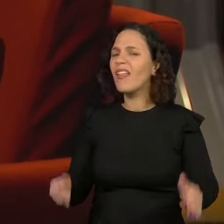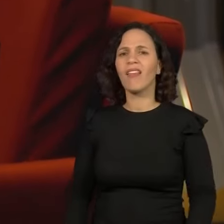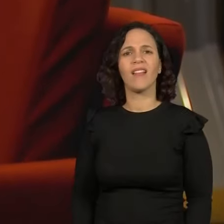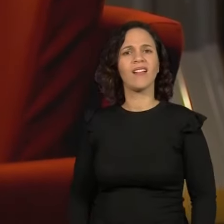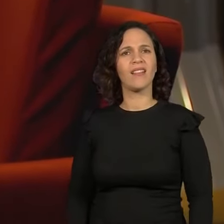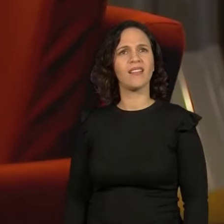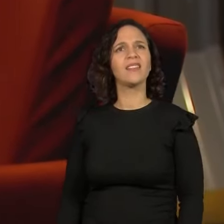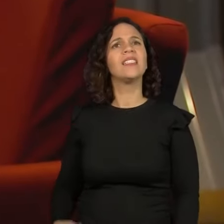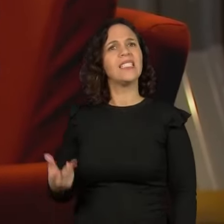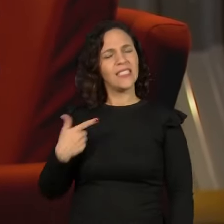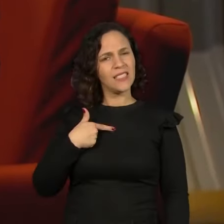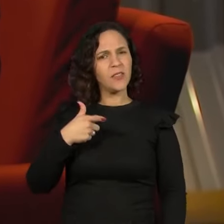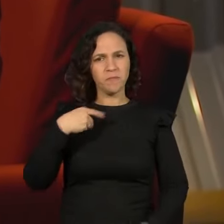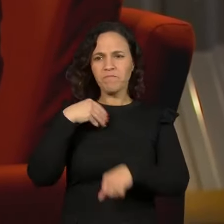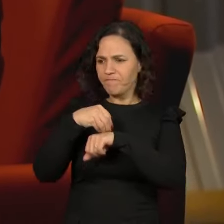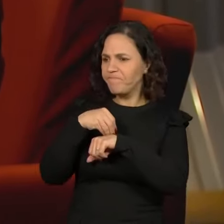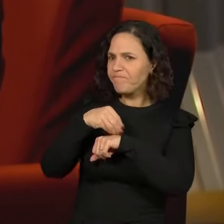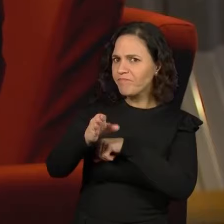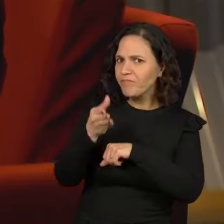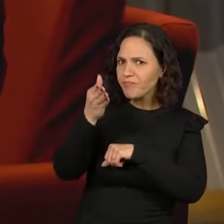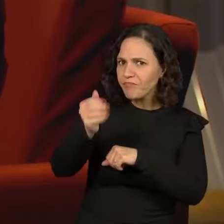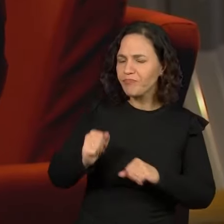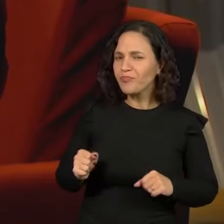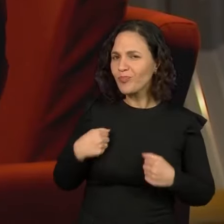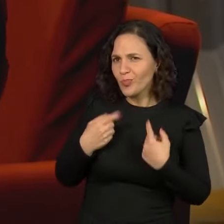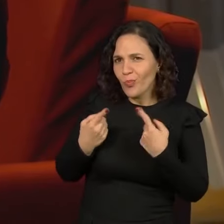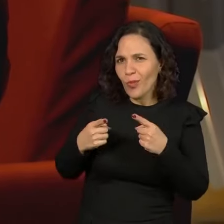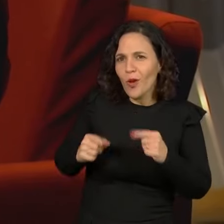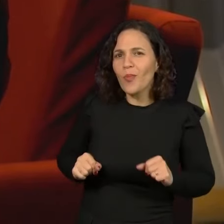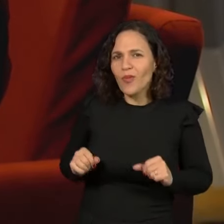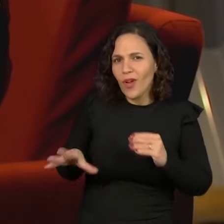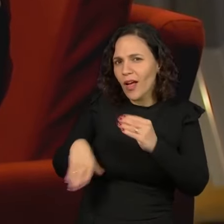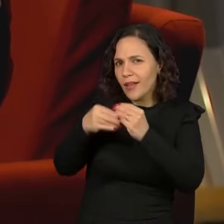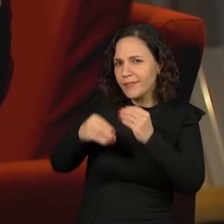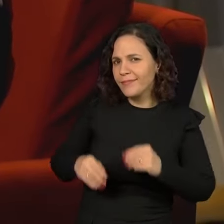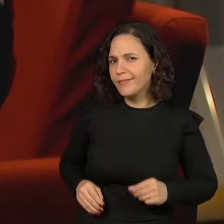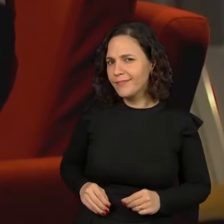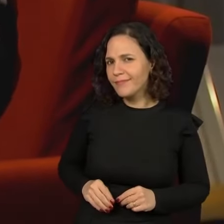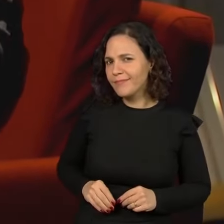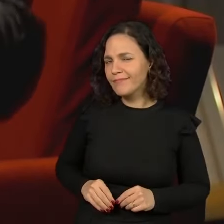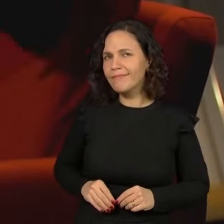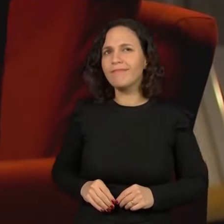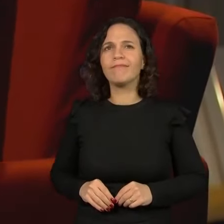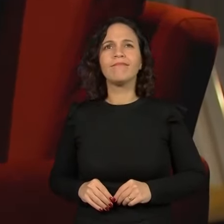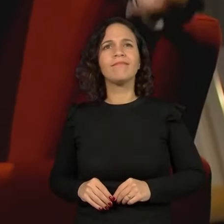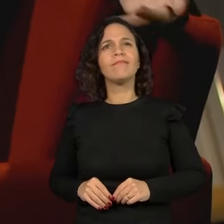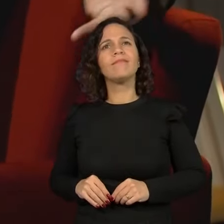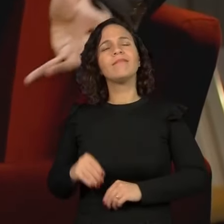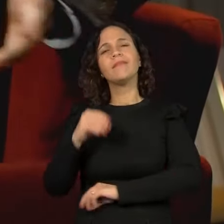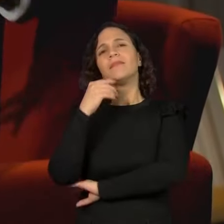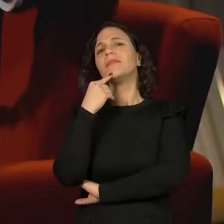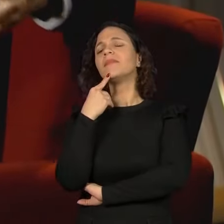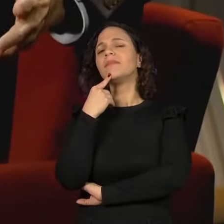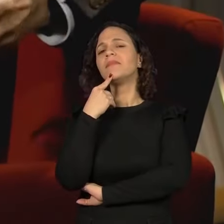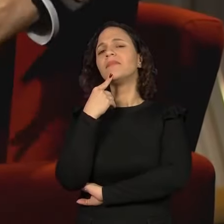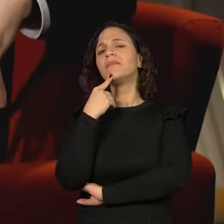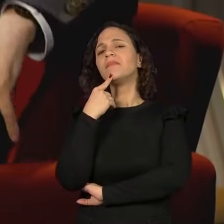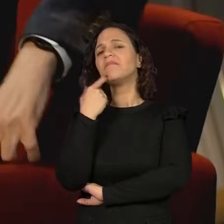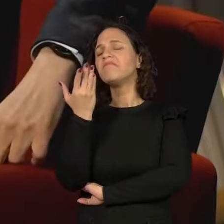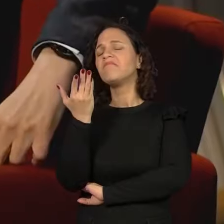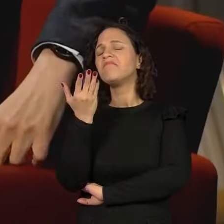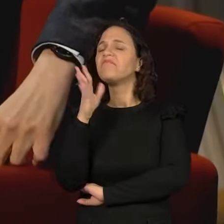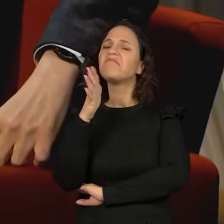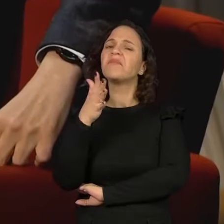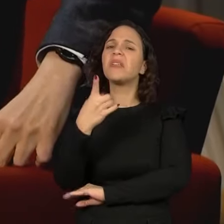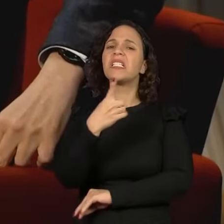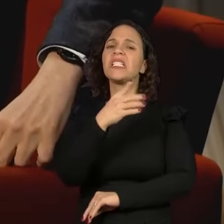até te trazer uma uma provocação adicional né até 100 Anos Atrás